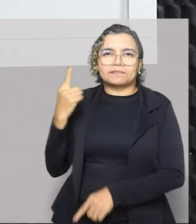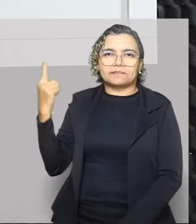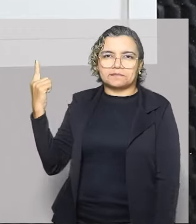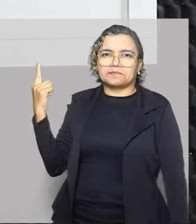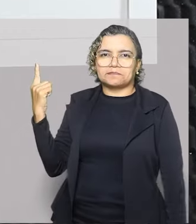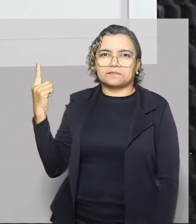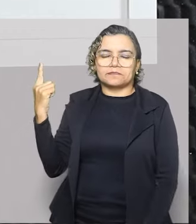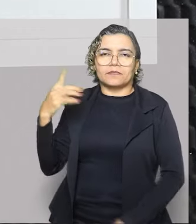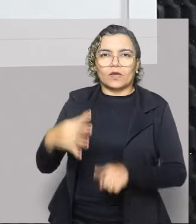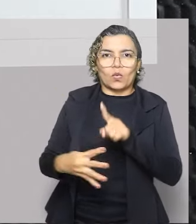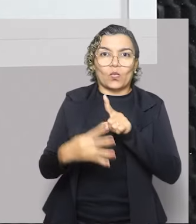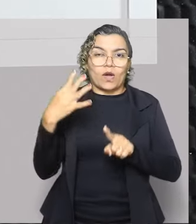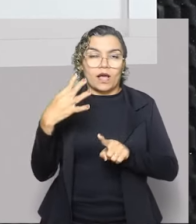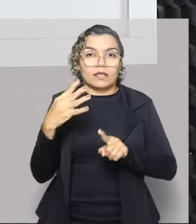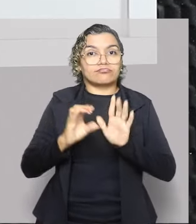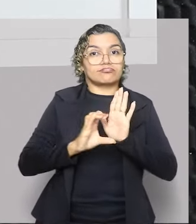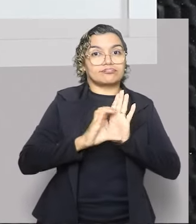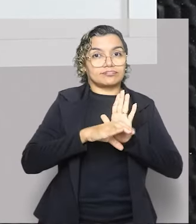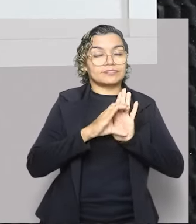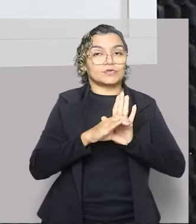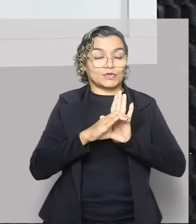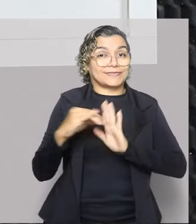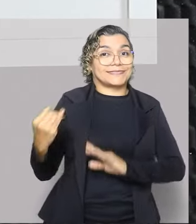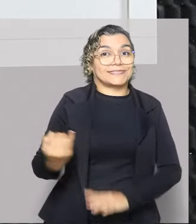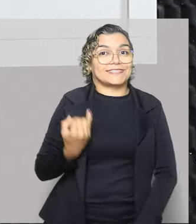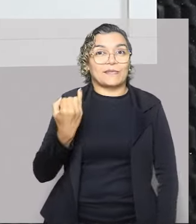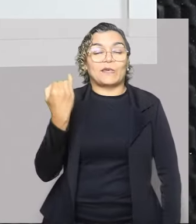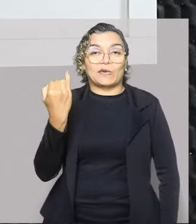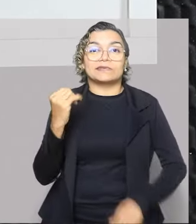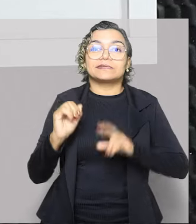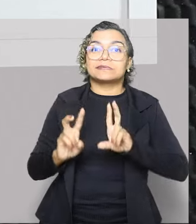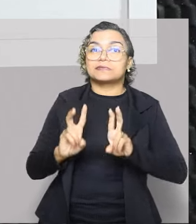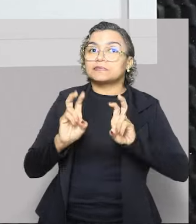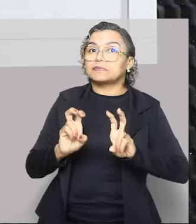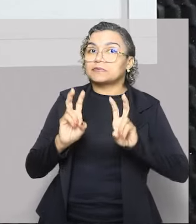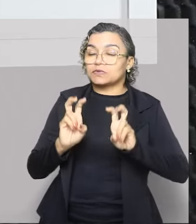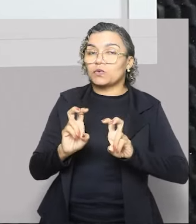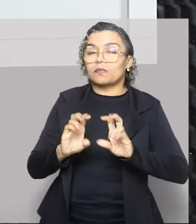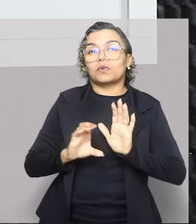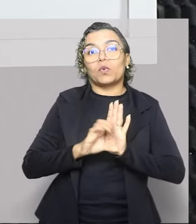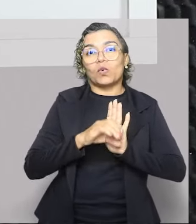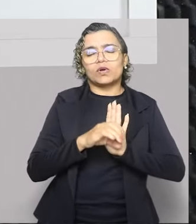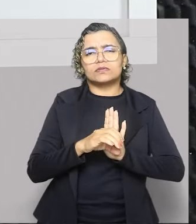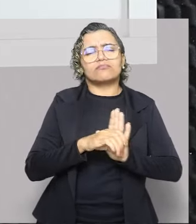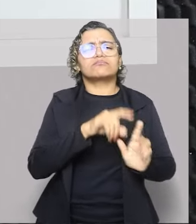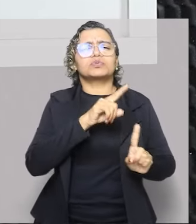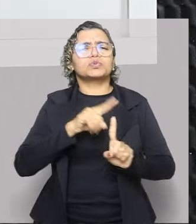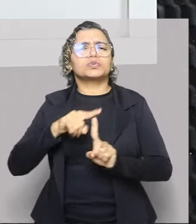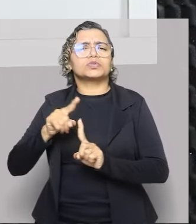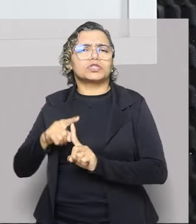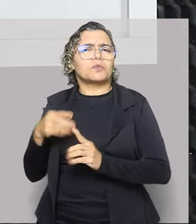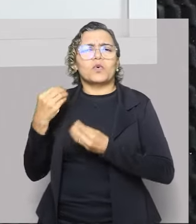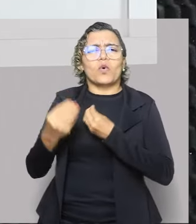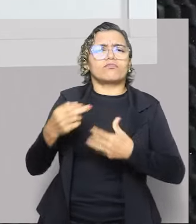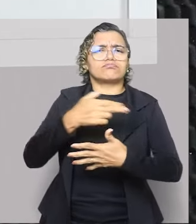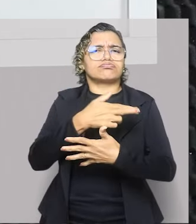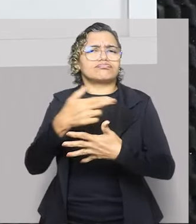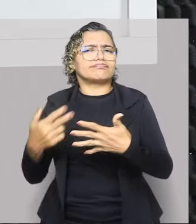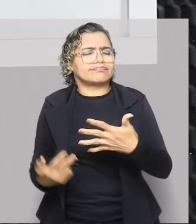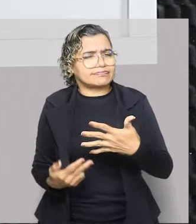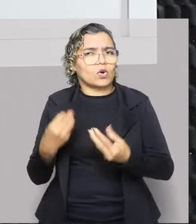gente quatro conceitos né muito relevantes sobre eh conceito de espécie mesmo que que a gente pode utilizar para